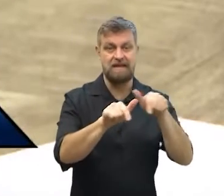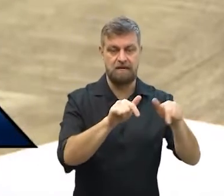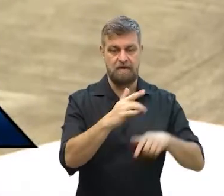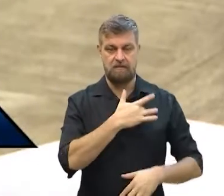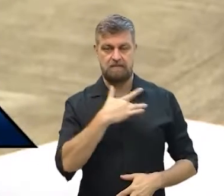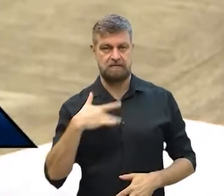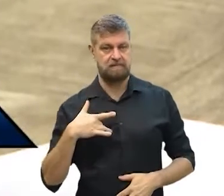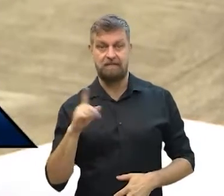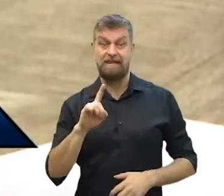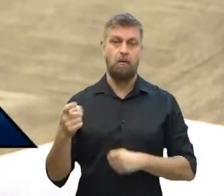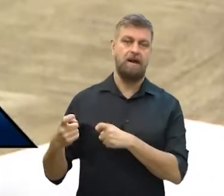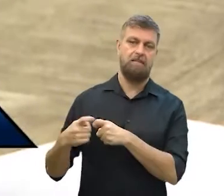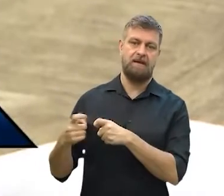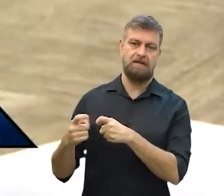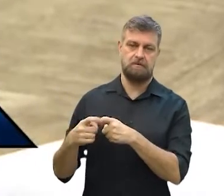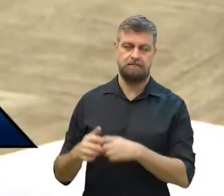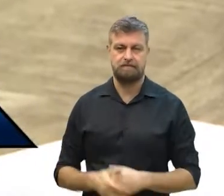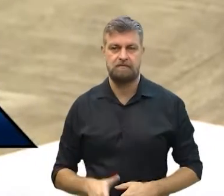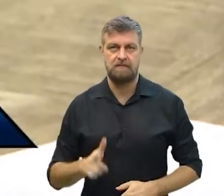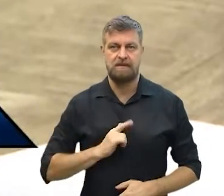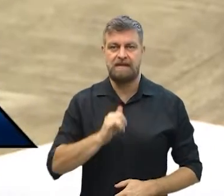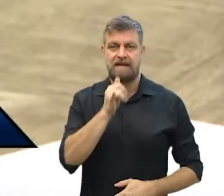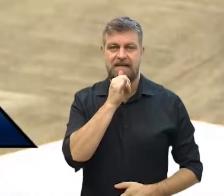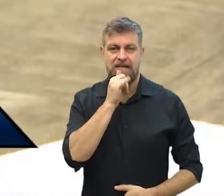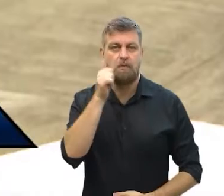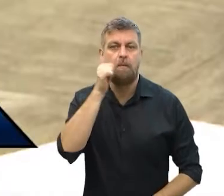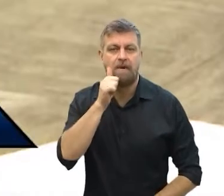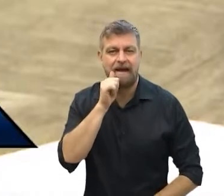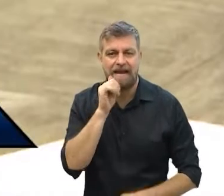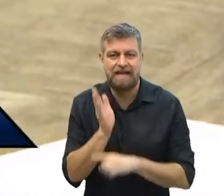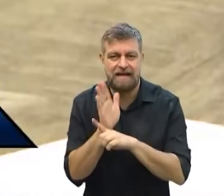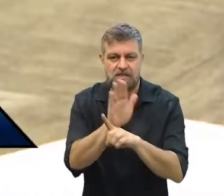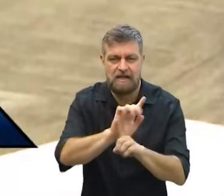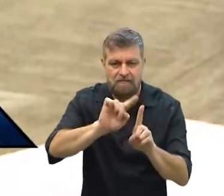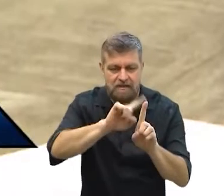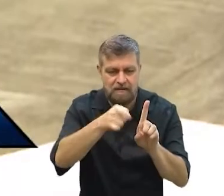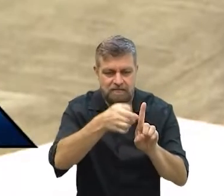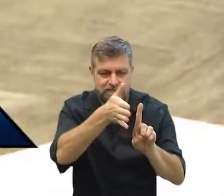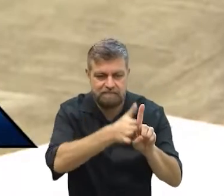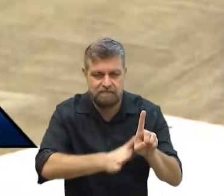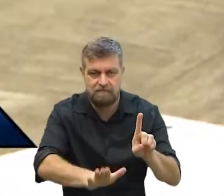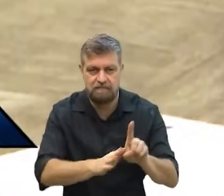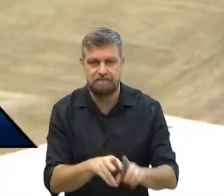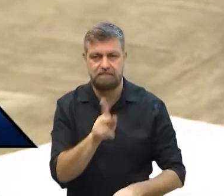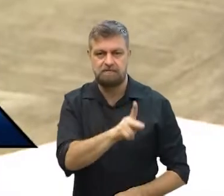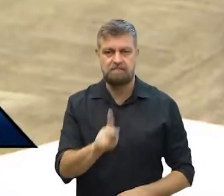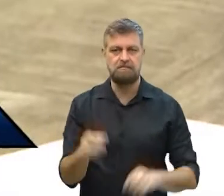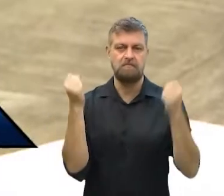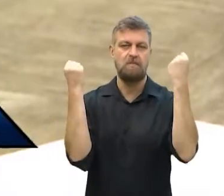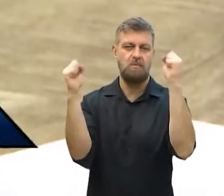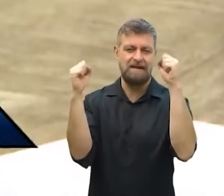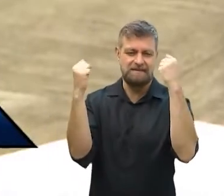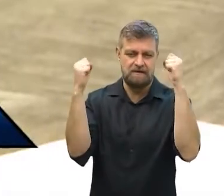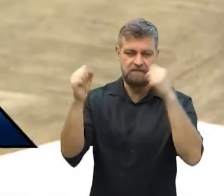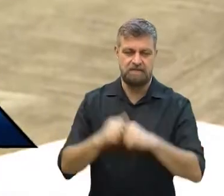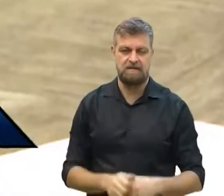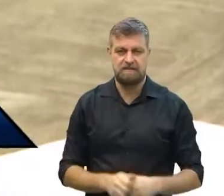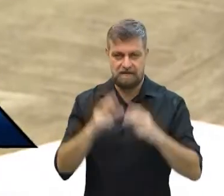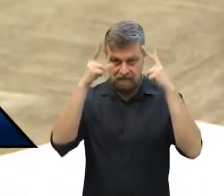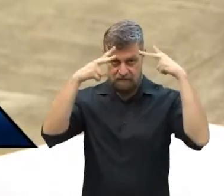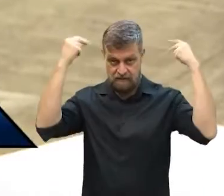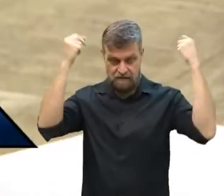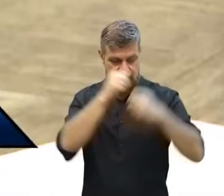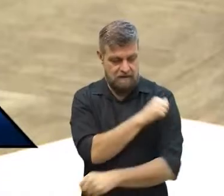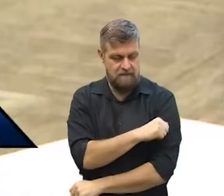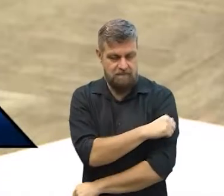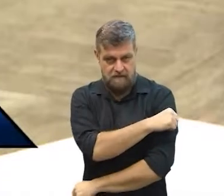a saúde, mas que não eram médicos. Parteira, professor de educação física, o